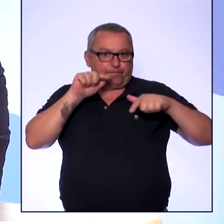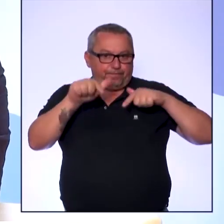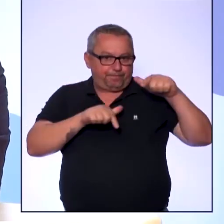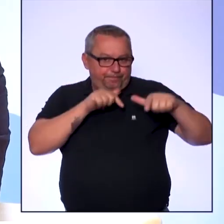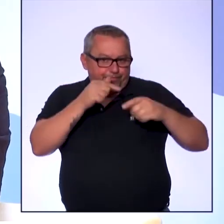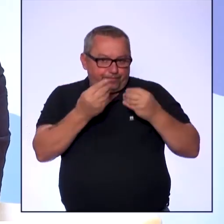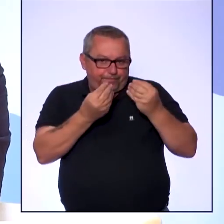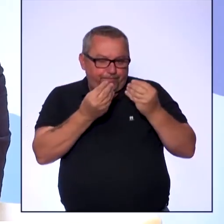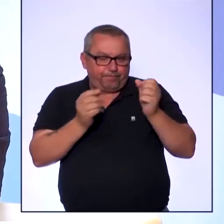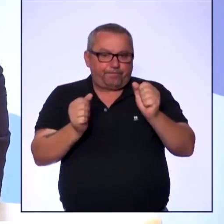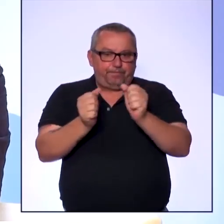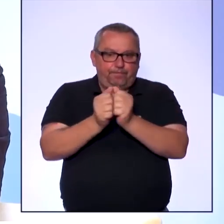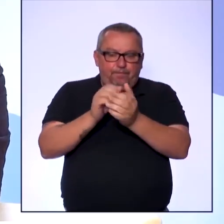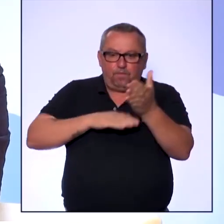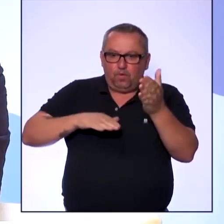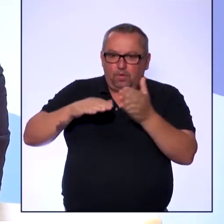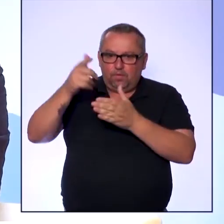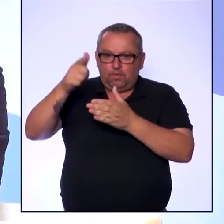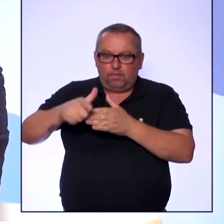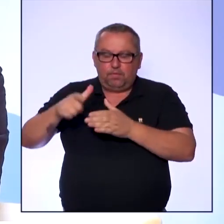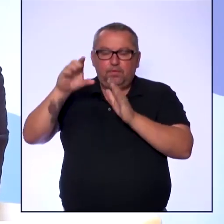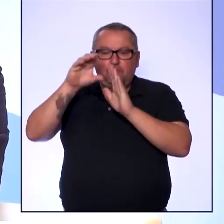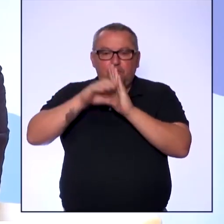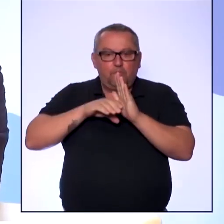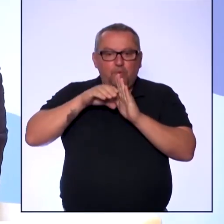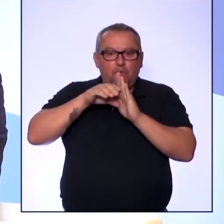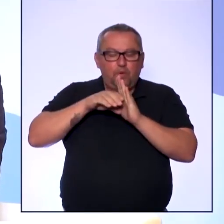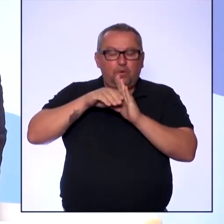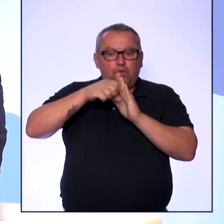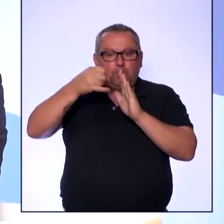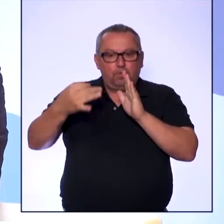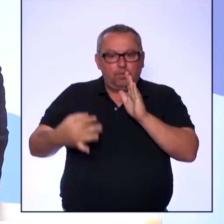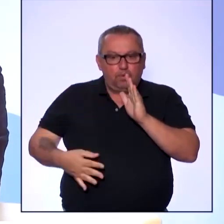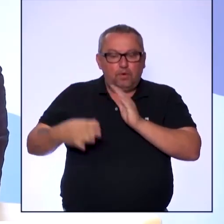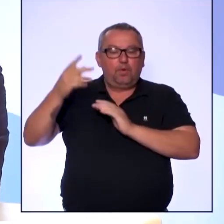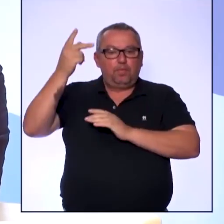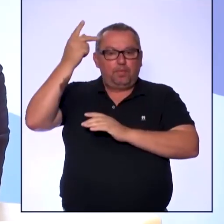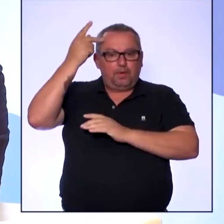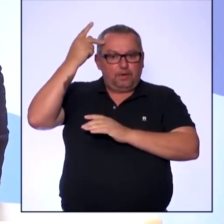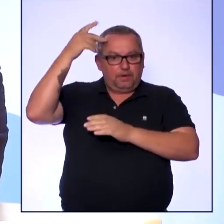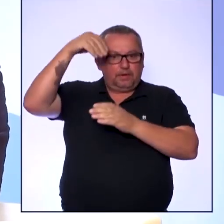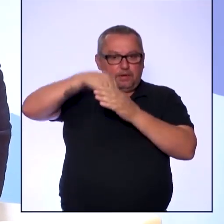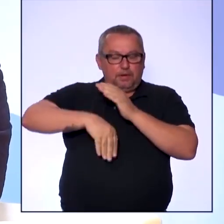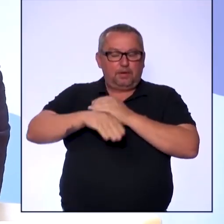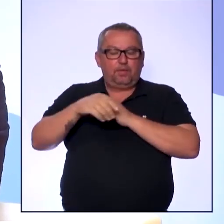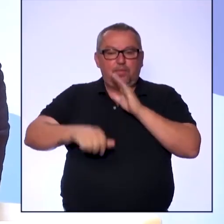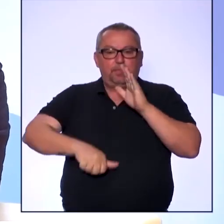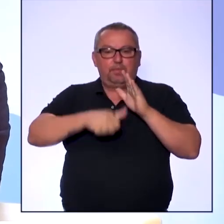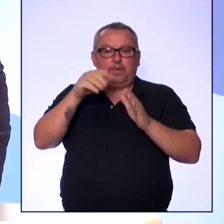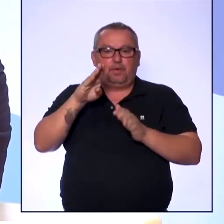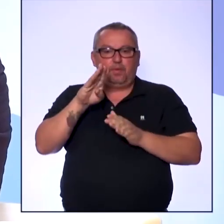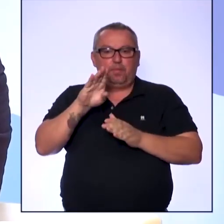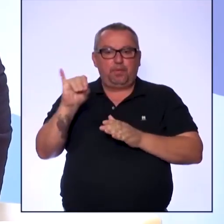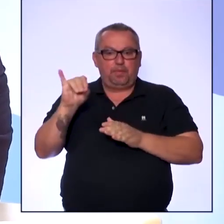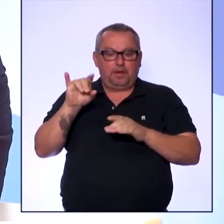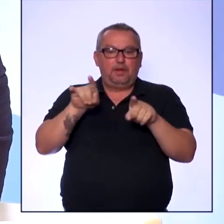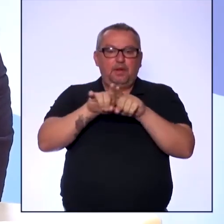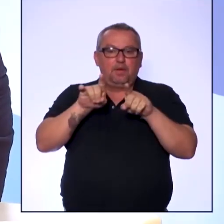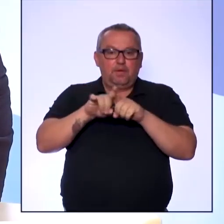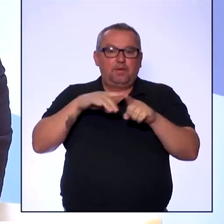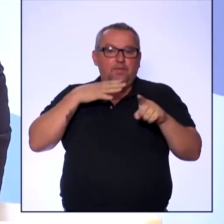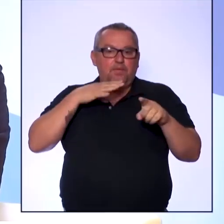também em conjunto com tantas outras do currículo paulista, né, dentro do primeiro bimestre, e estender aí, aprofundá-las